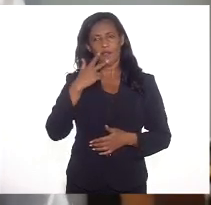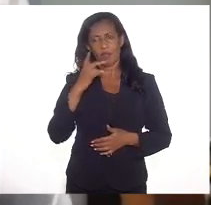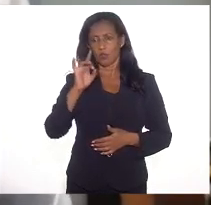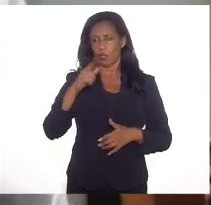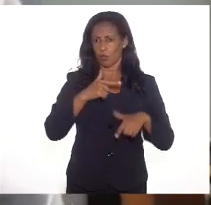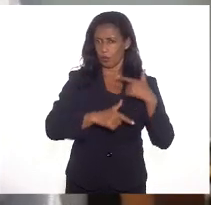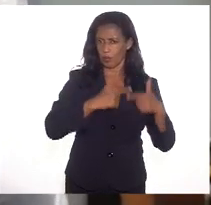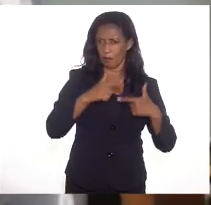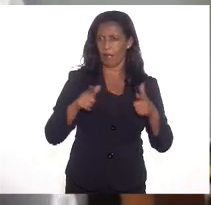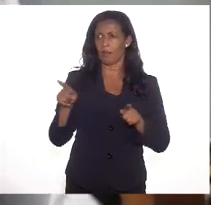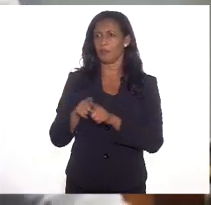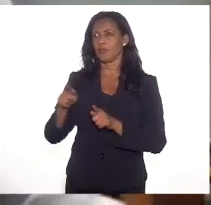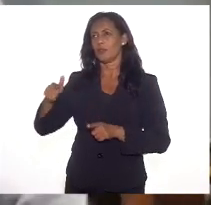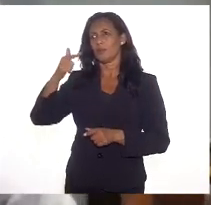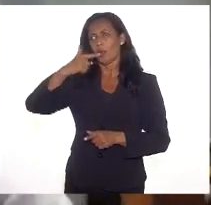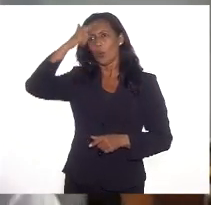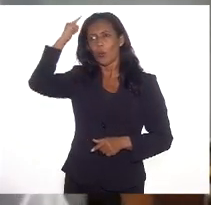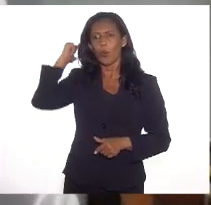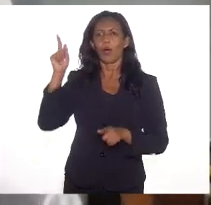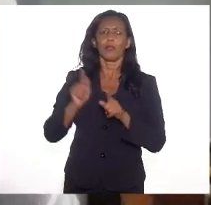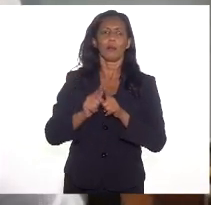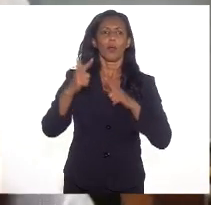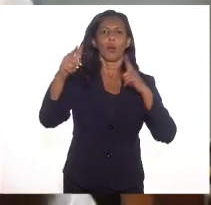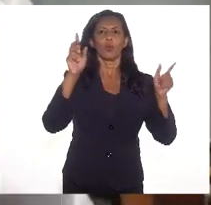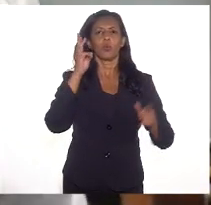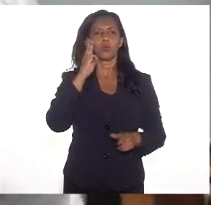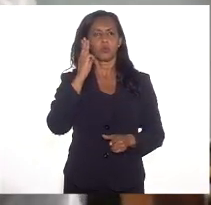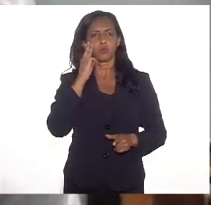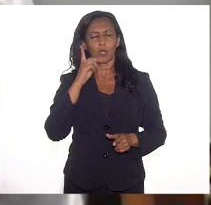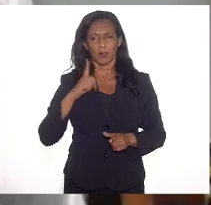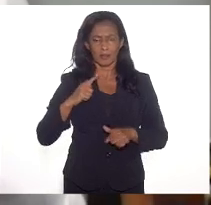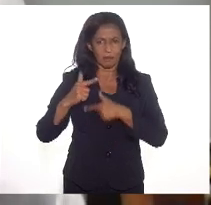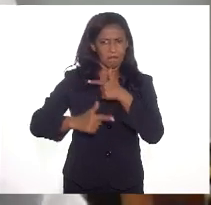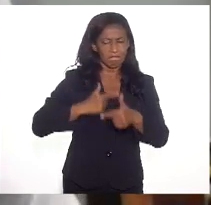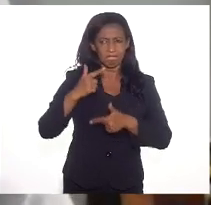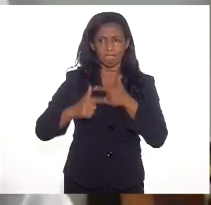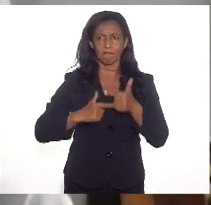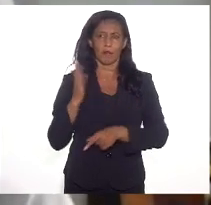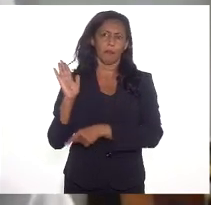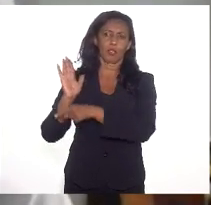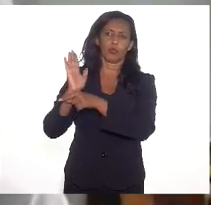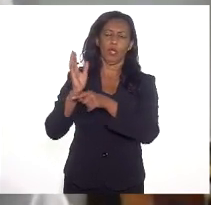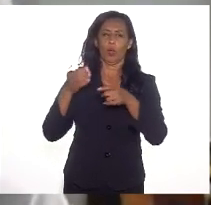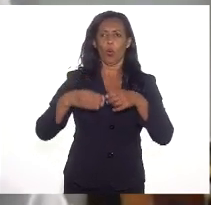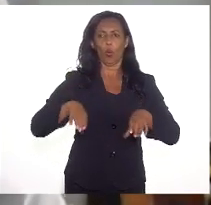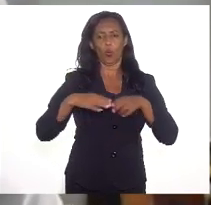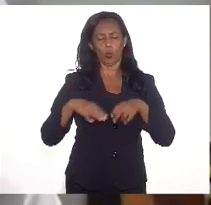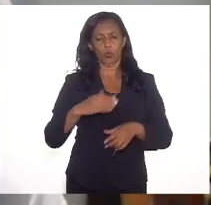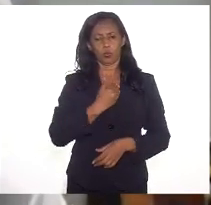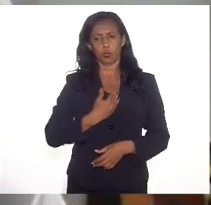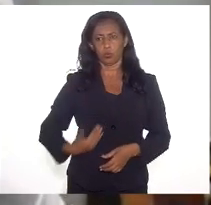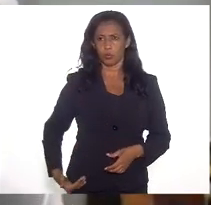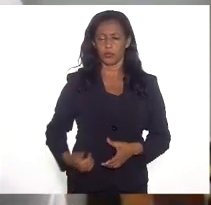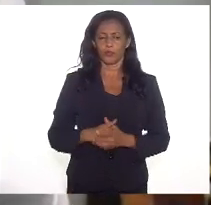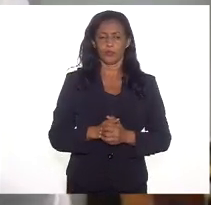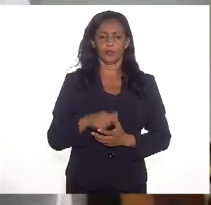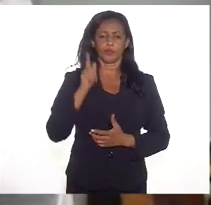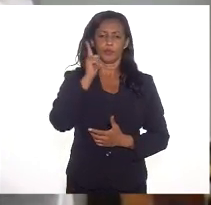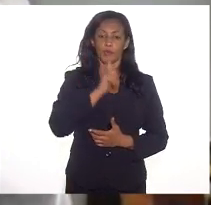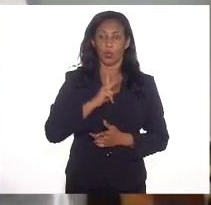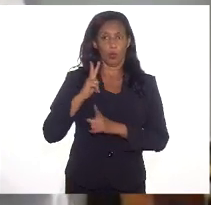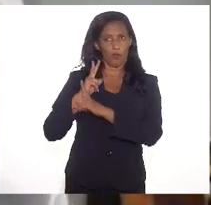como deputado Luiz Paulo, deputado Valdec e outros deputados que têm atuado muito em prol dos concursos públicos. A gente está conseguindo